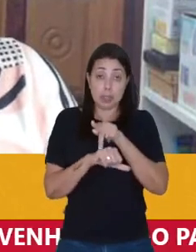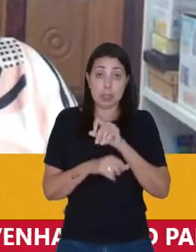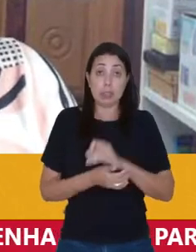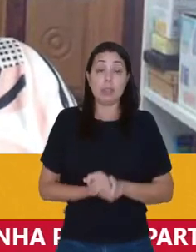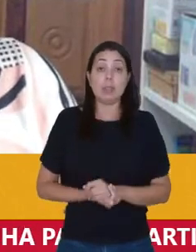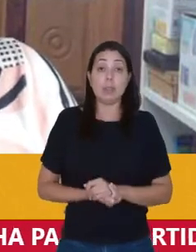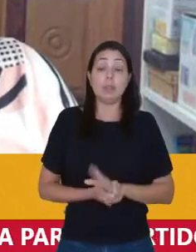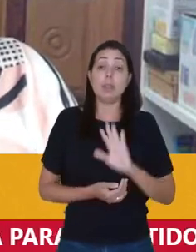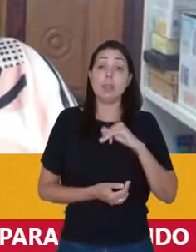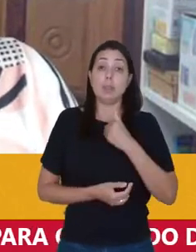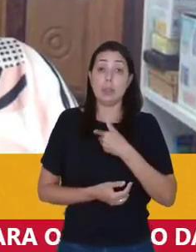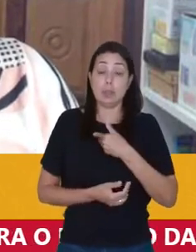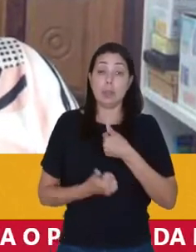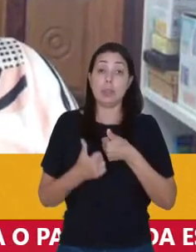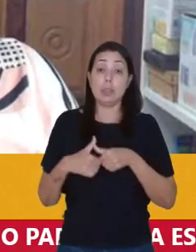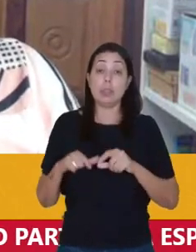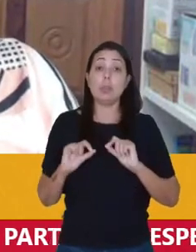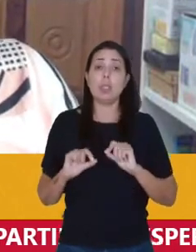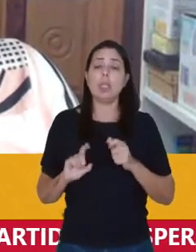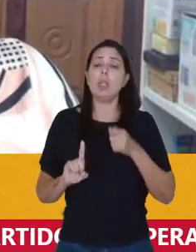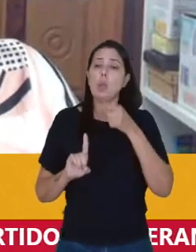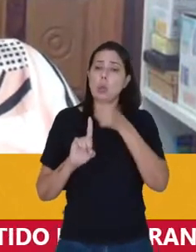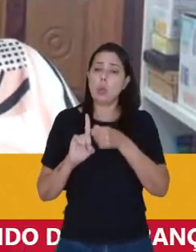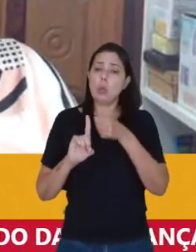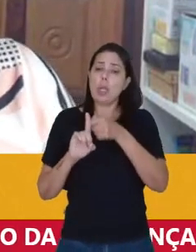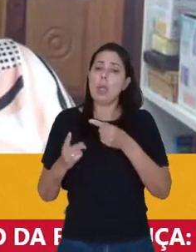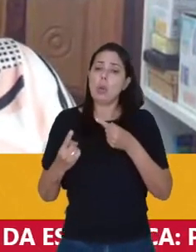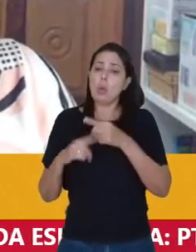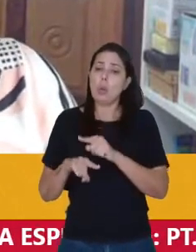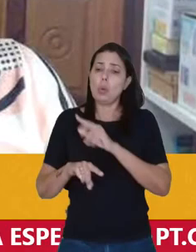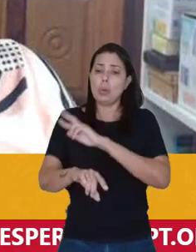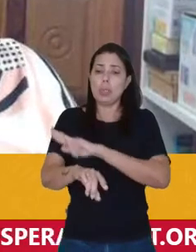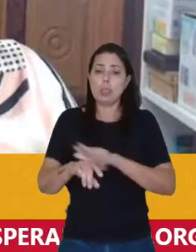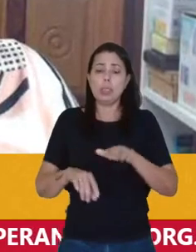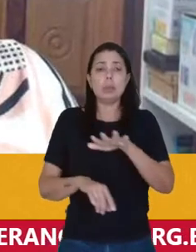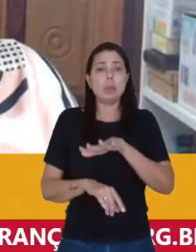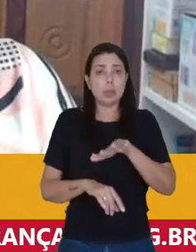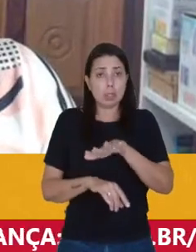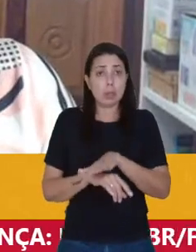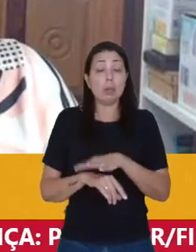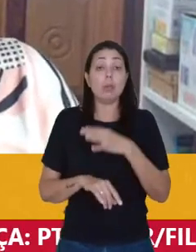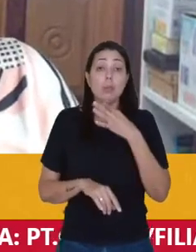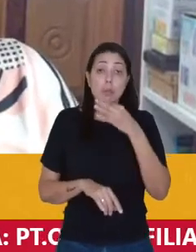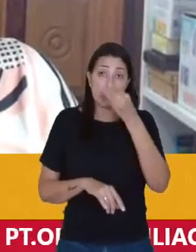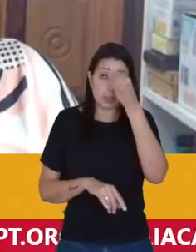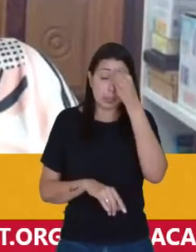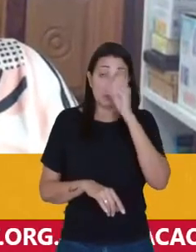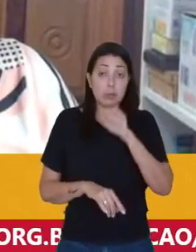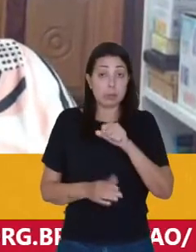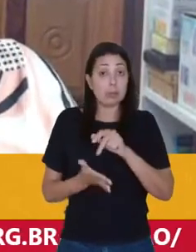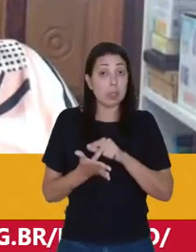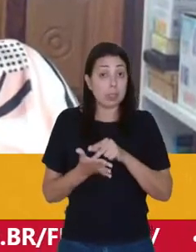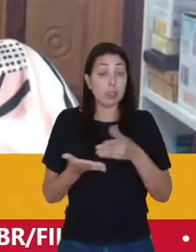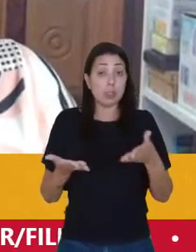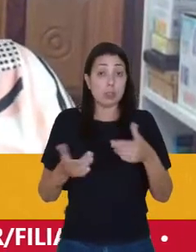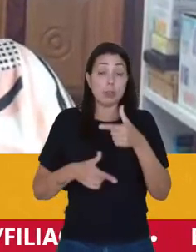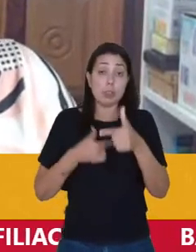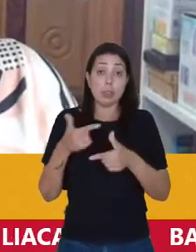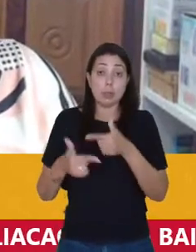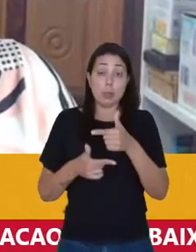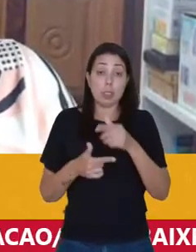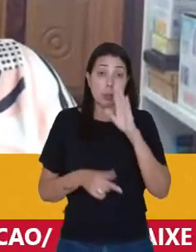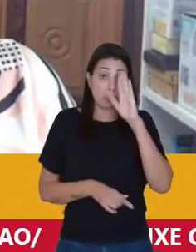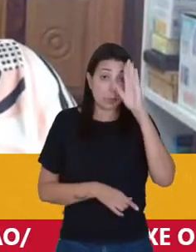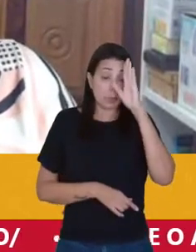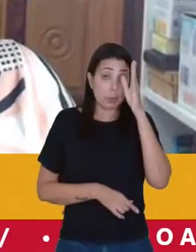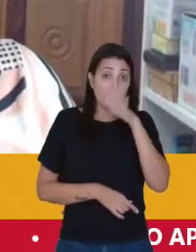vivemos, nós estamos lutando contra o racismo ambiental, quando nós reconhecemos a ação e o